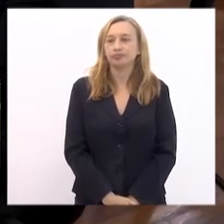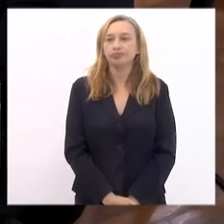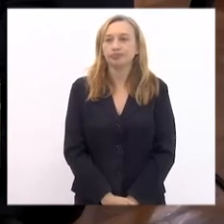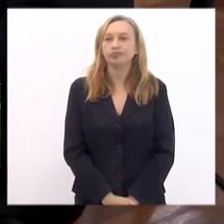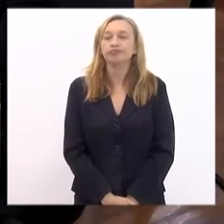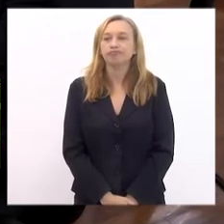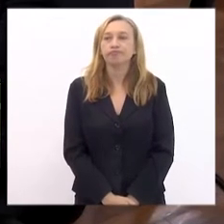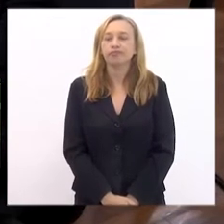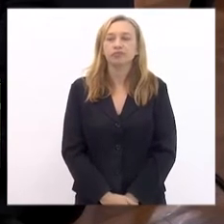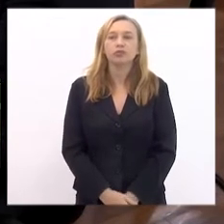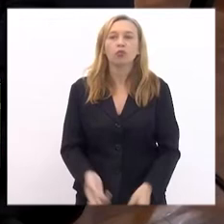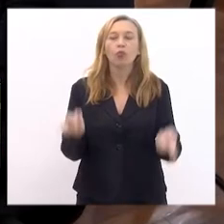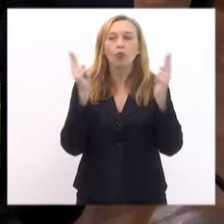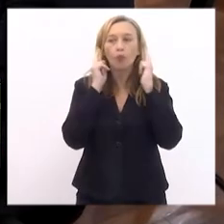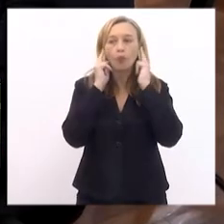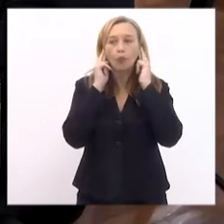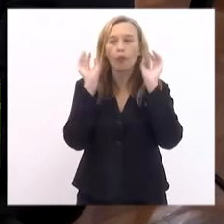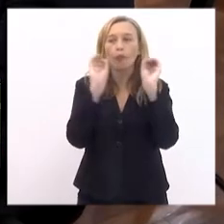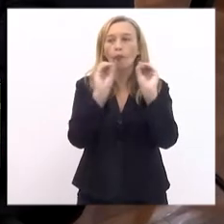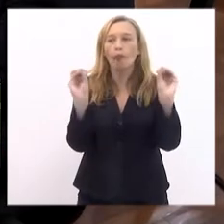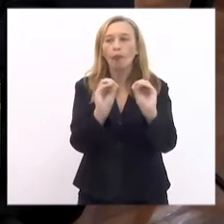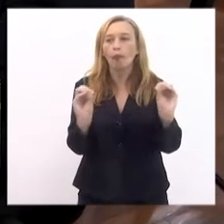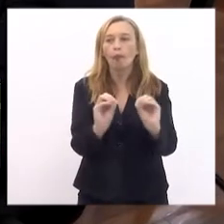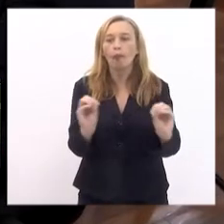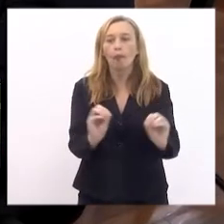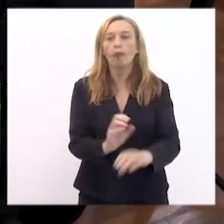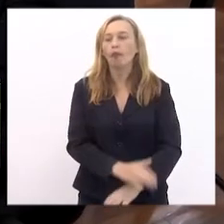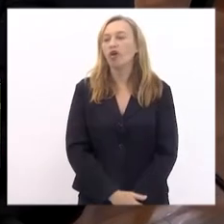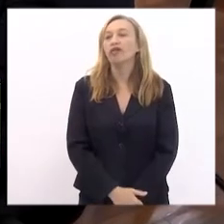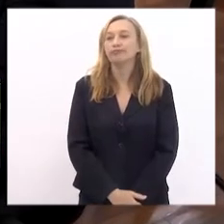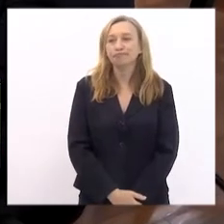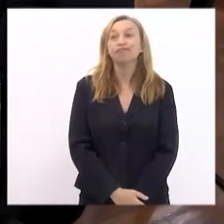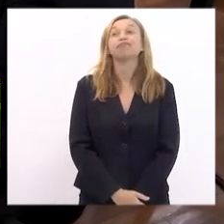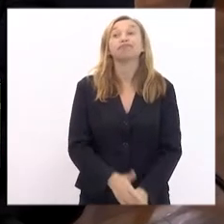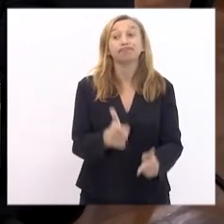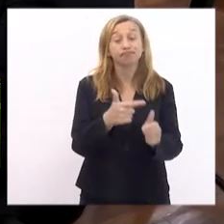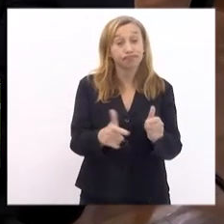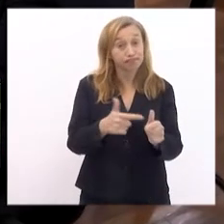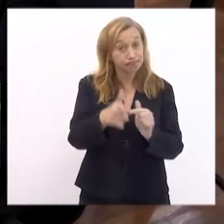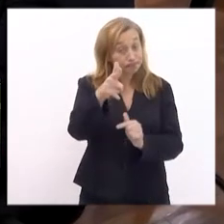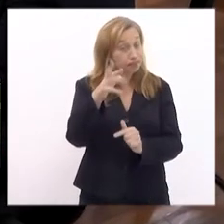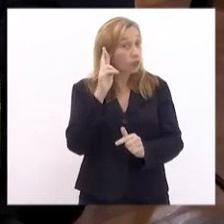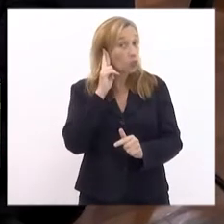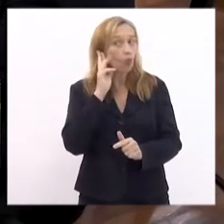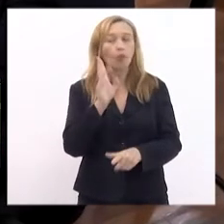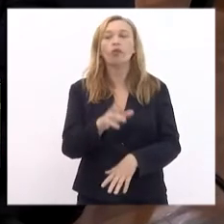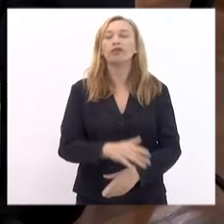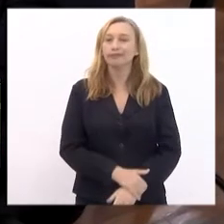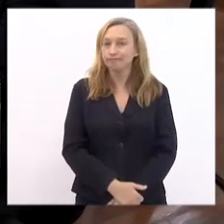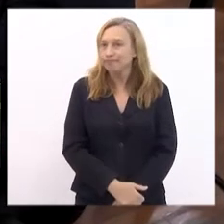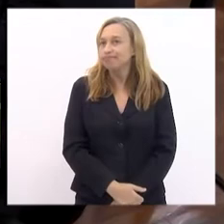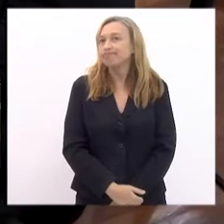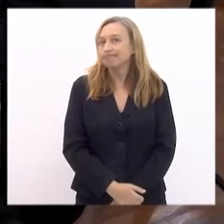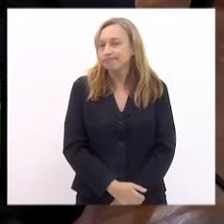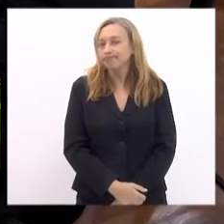Flávio está sem som, não estou ouvindo nada, Flávio. O Flávio, seu áudio não está chegando para nós aqui.